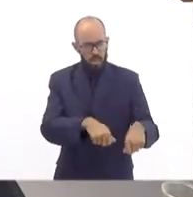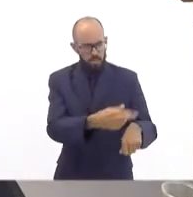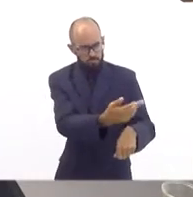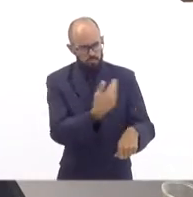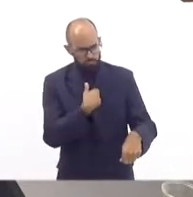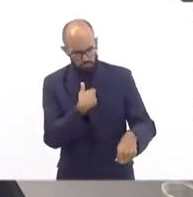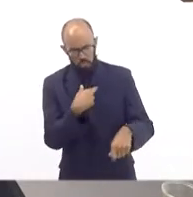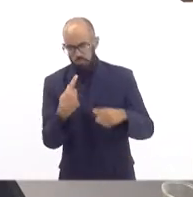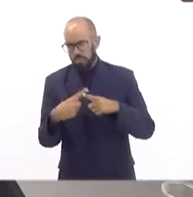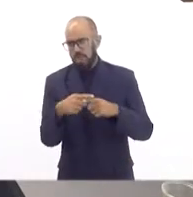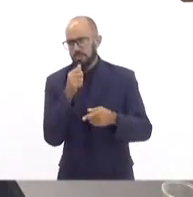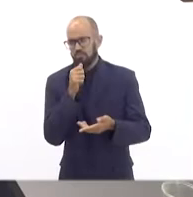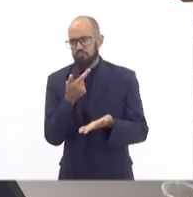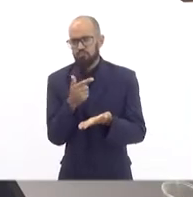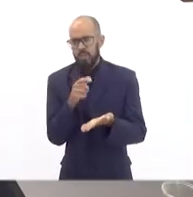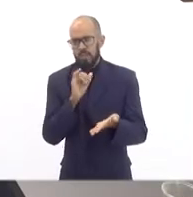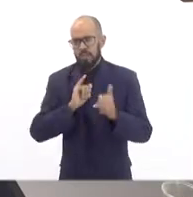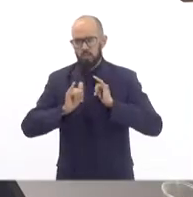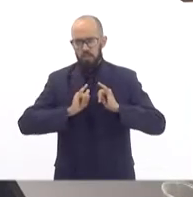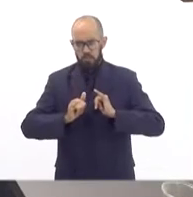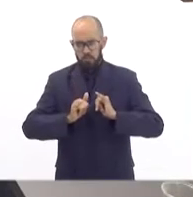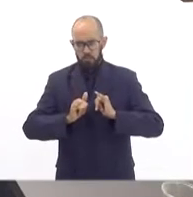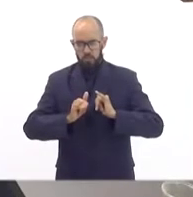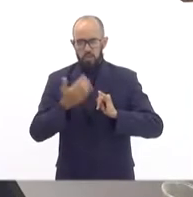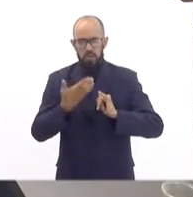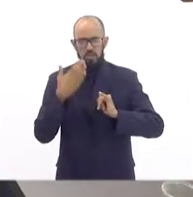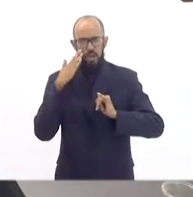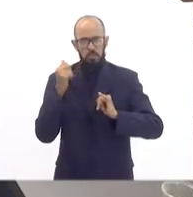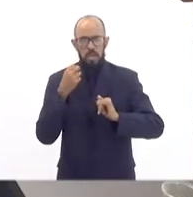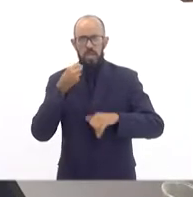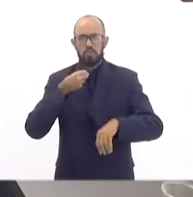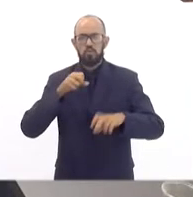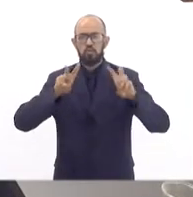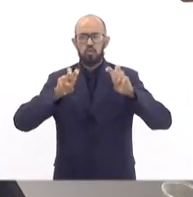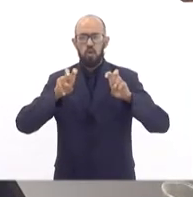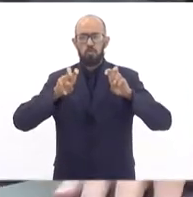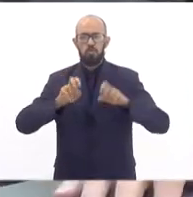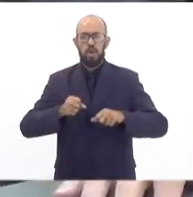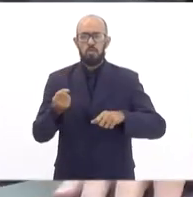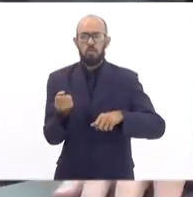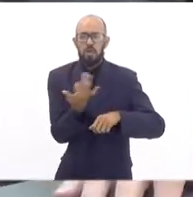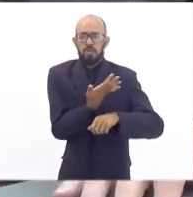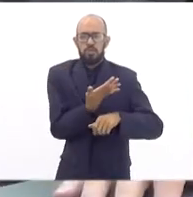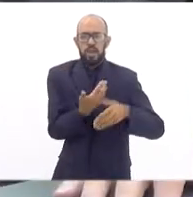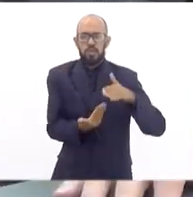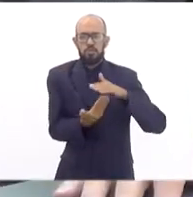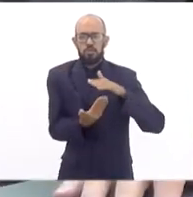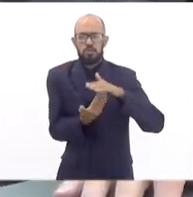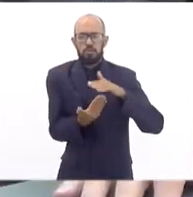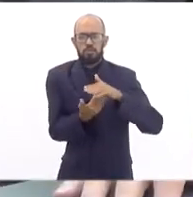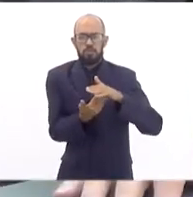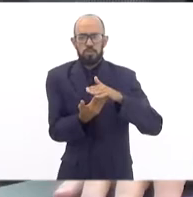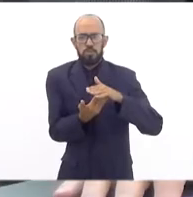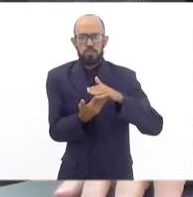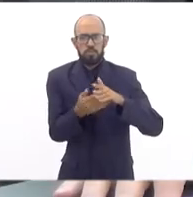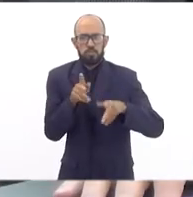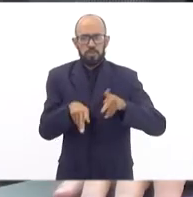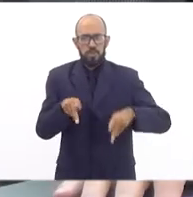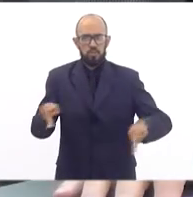temos ainda. Existe a previsão de demanda mínima de passageiros a ser transportado em contrato?